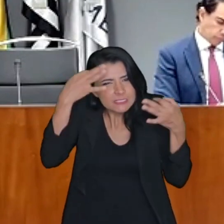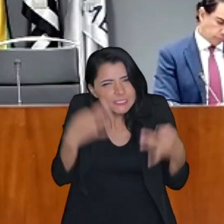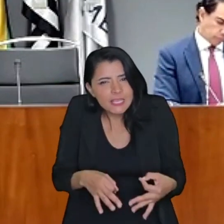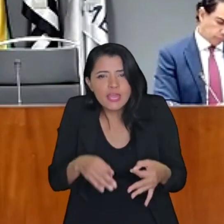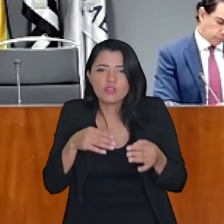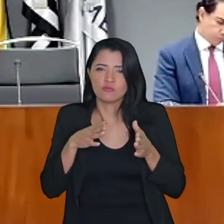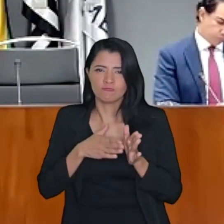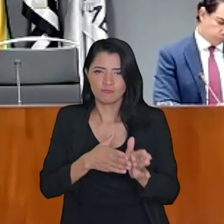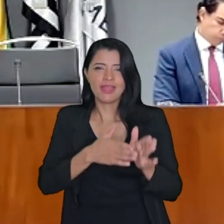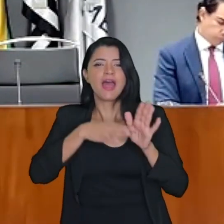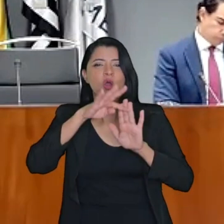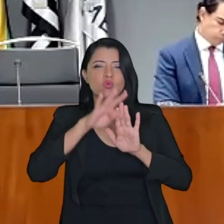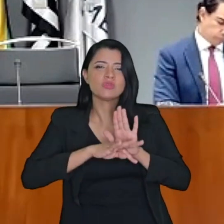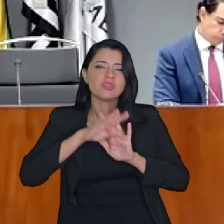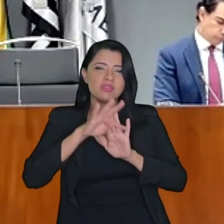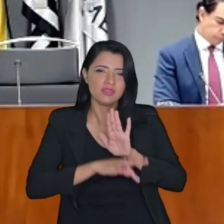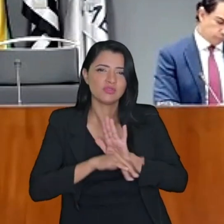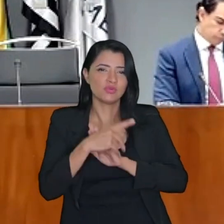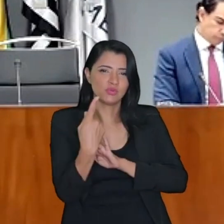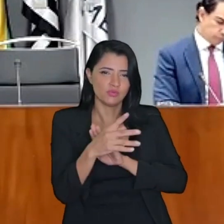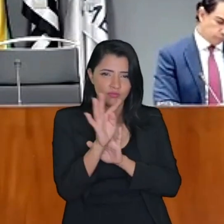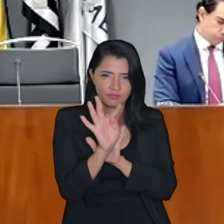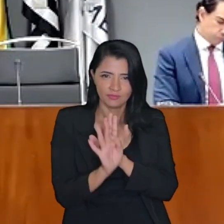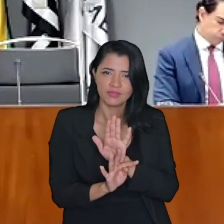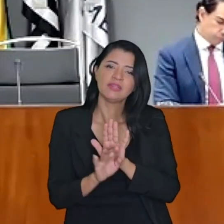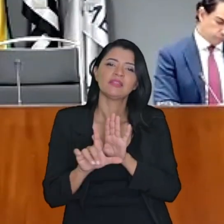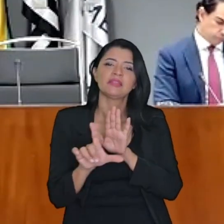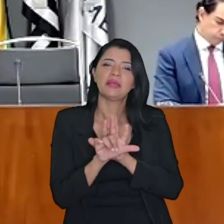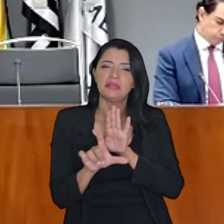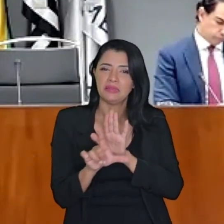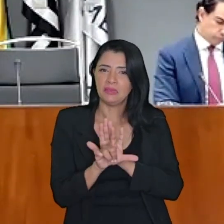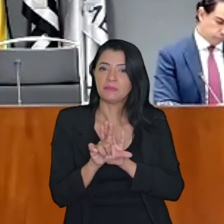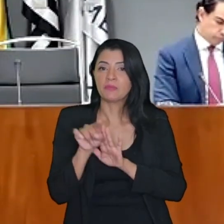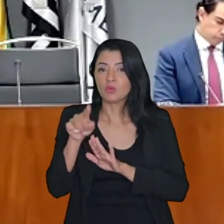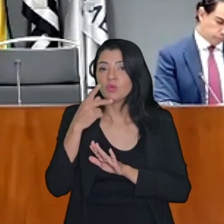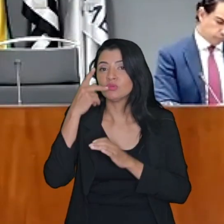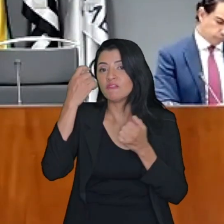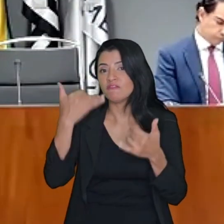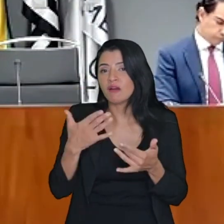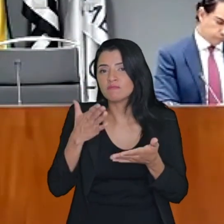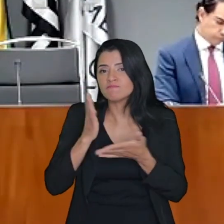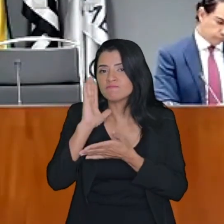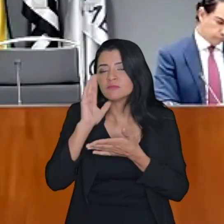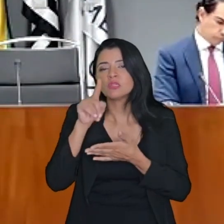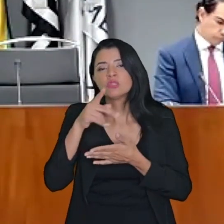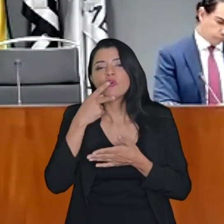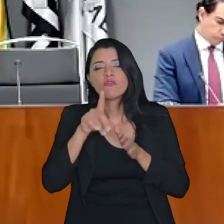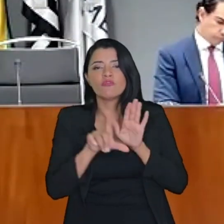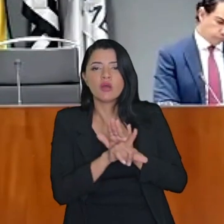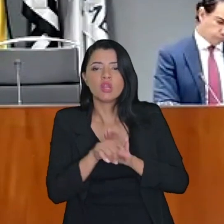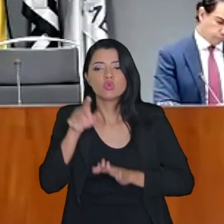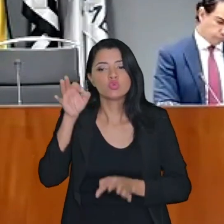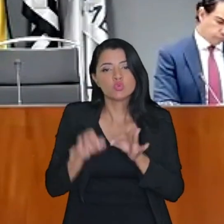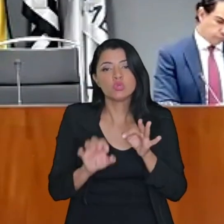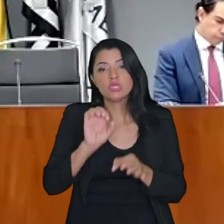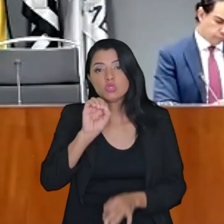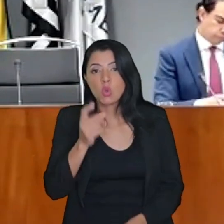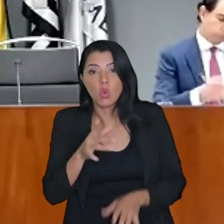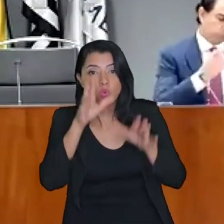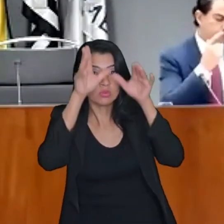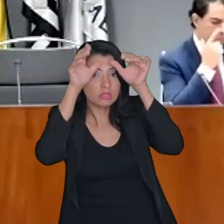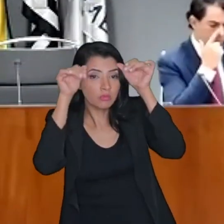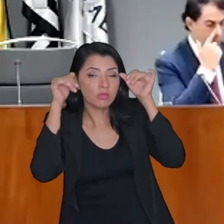à redação da lei, quando ele trata da homologação, então a lei diz o juiz ou o tribunal